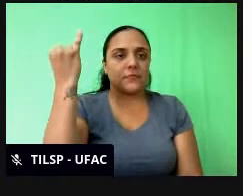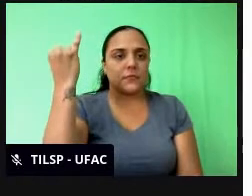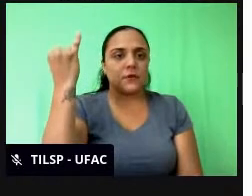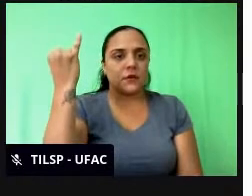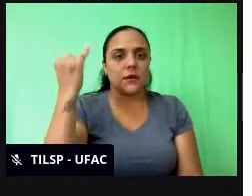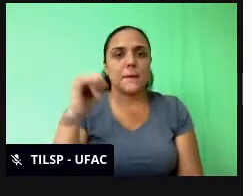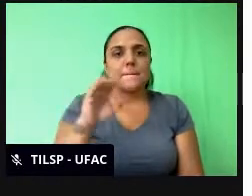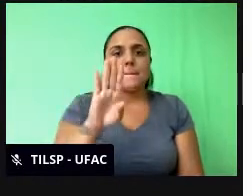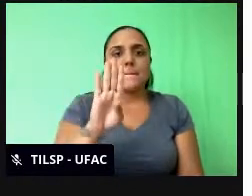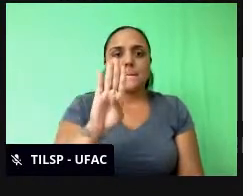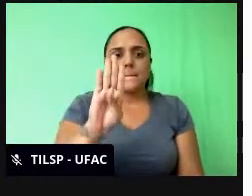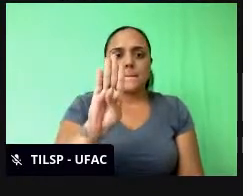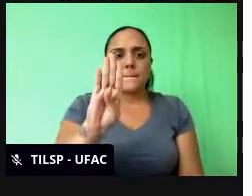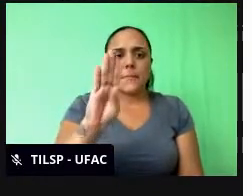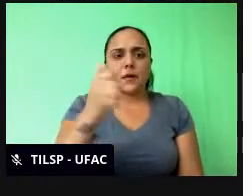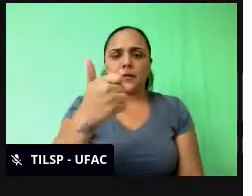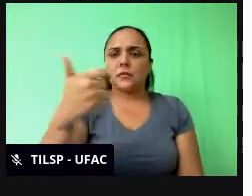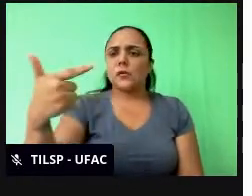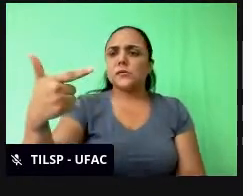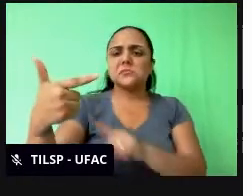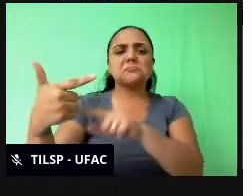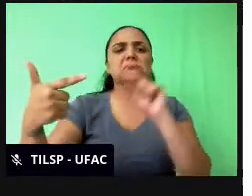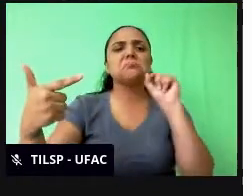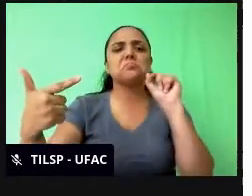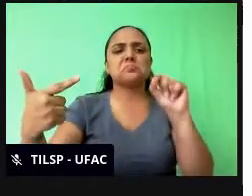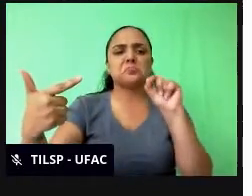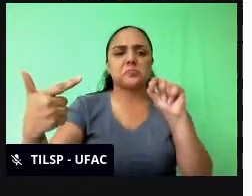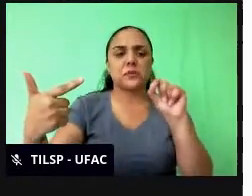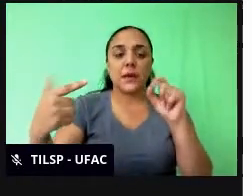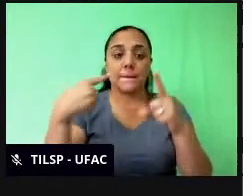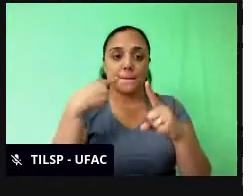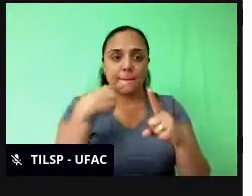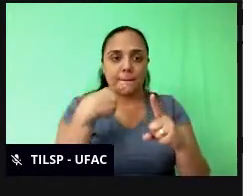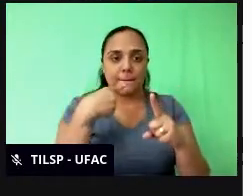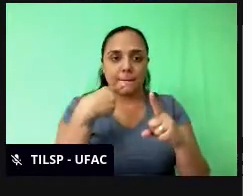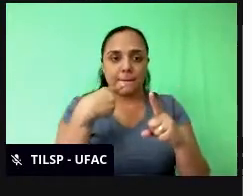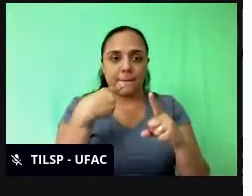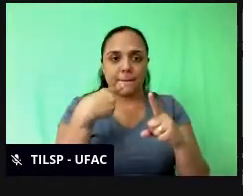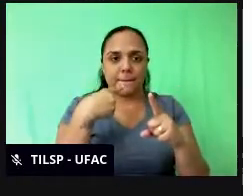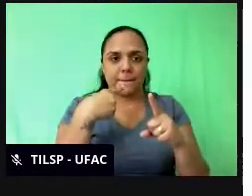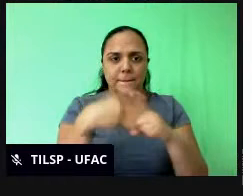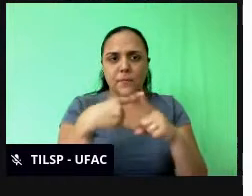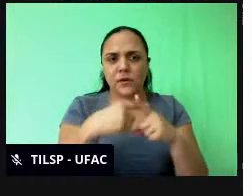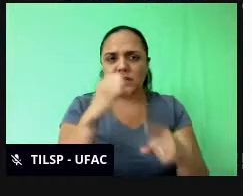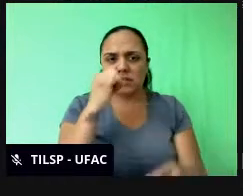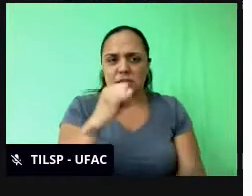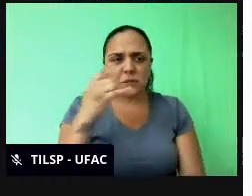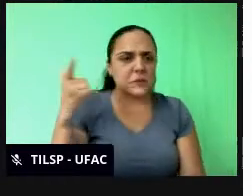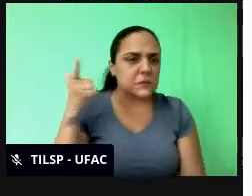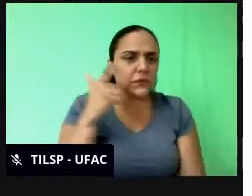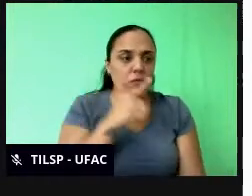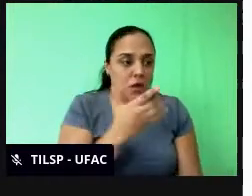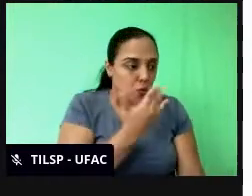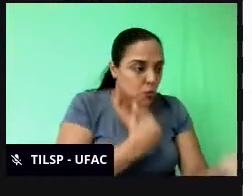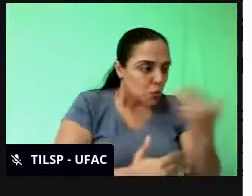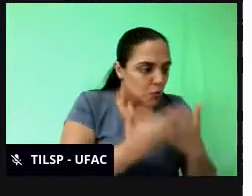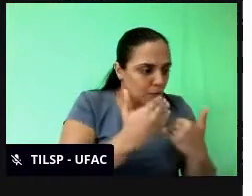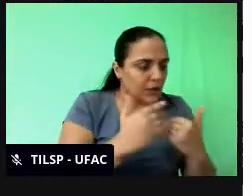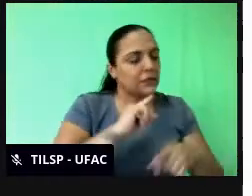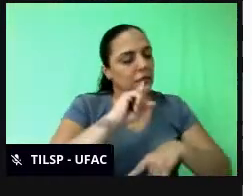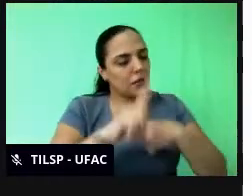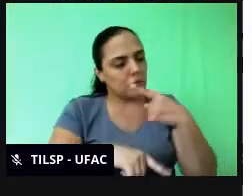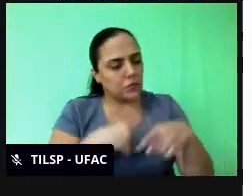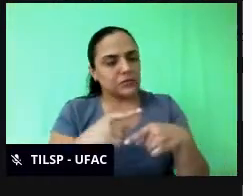vitamina B12. Então, se a gente não conseguir atingir a necessidade por meio de alimentos fortificados,